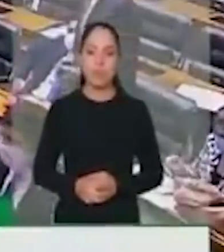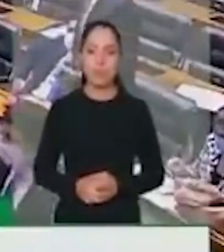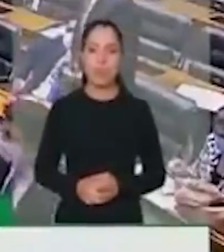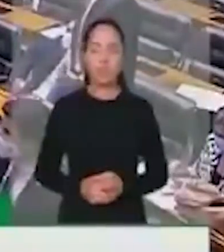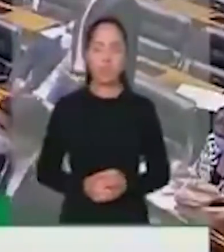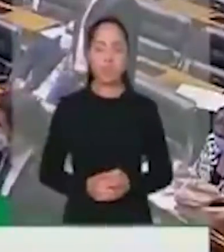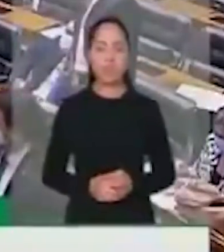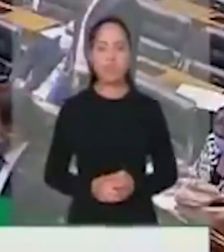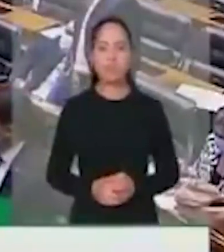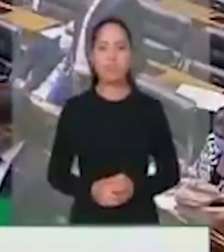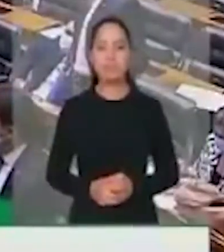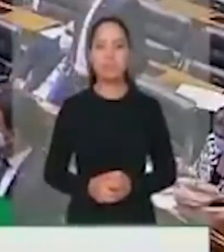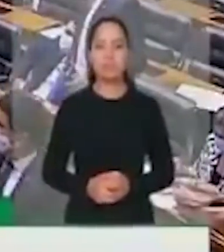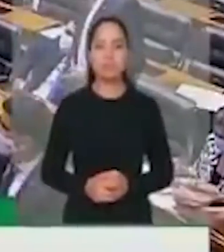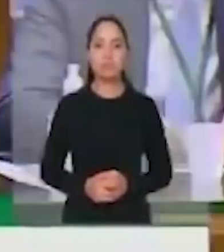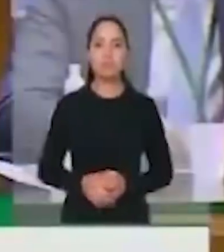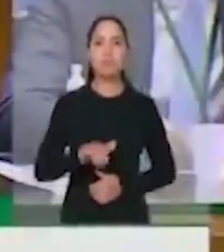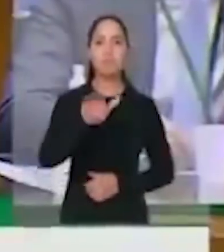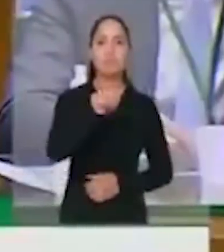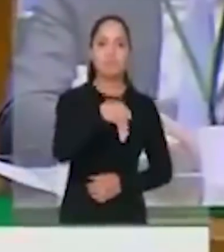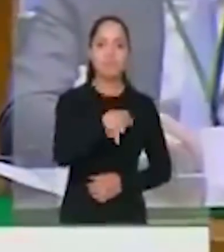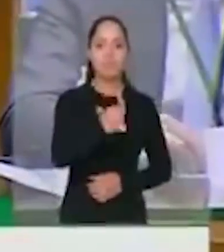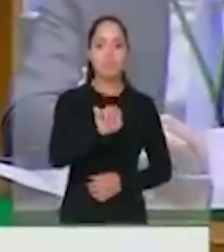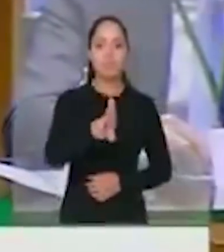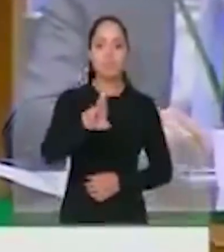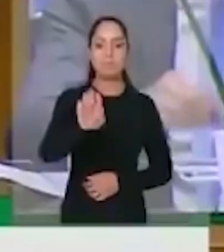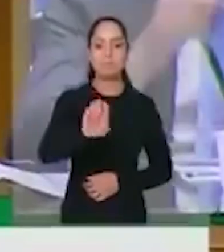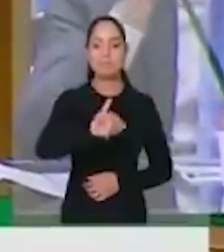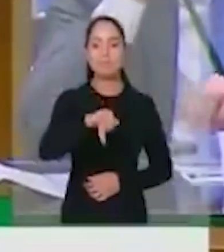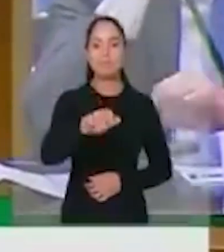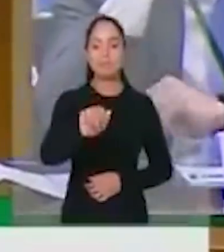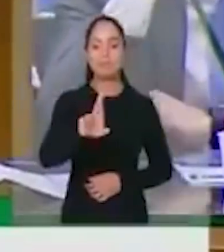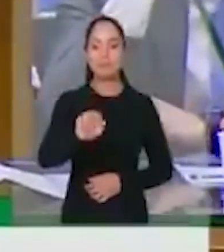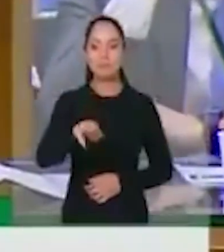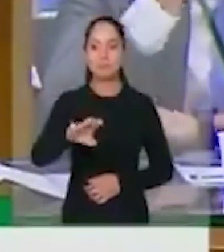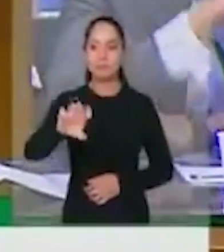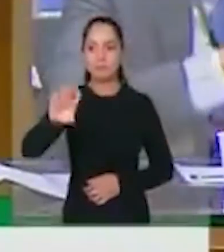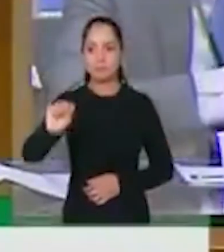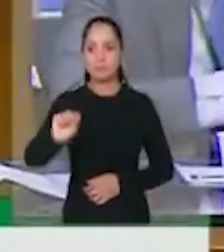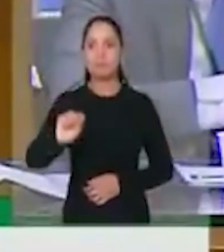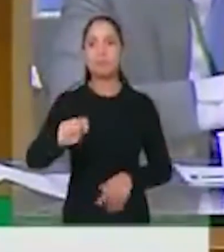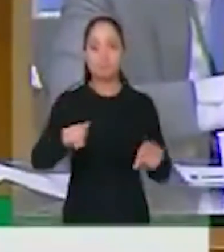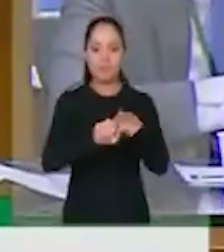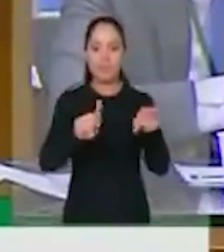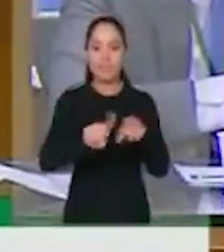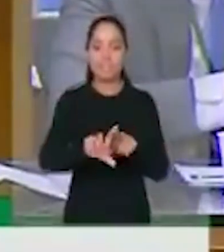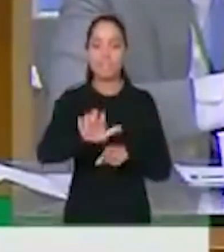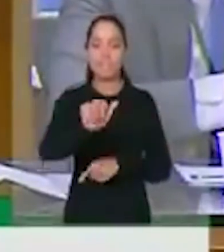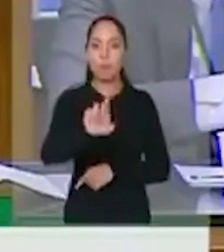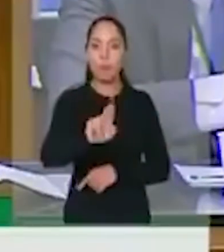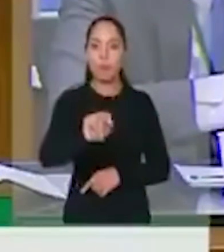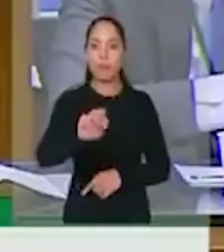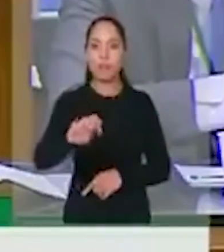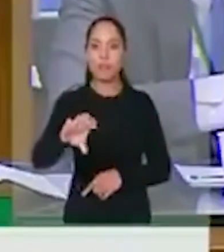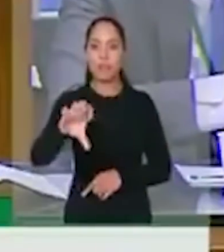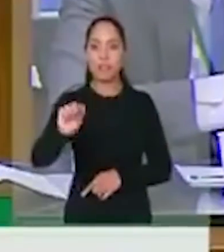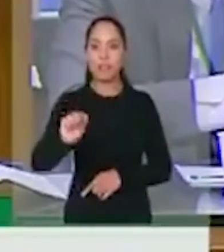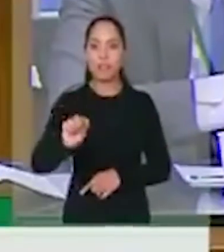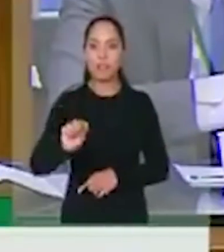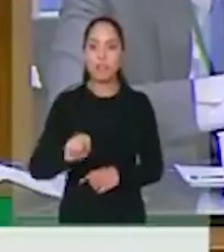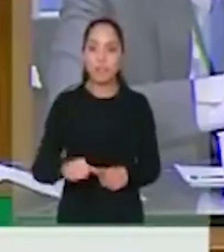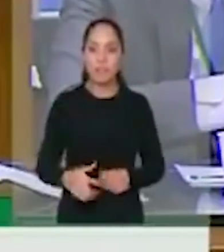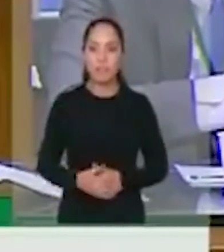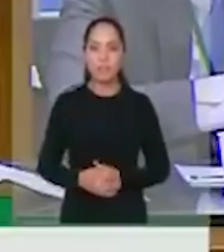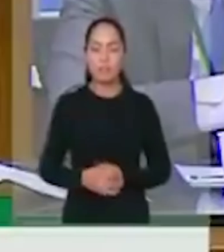o André Ramone Arthur Lira sempre Baleia